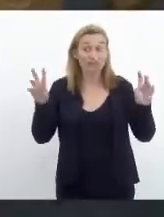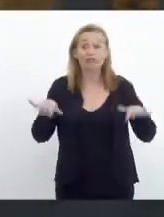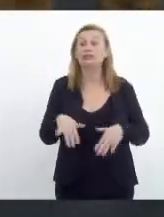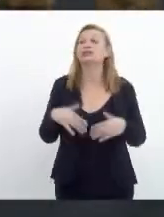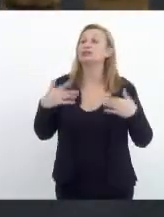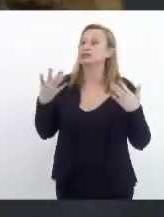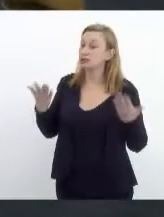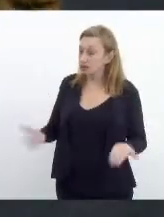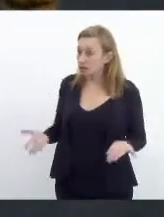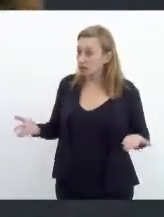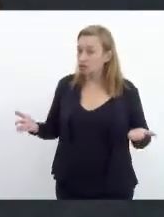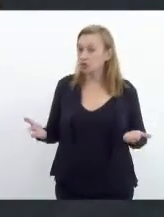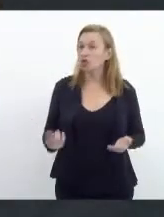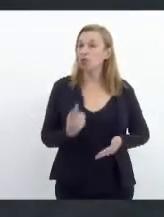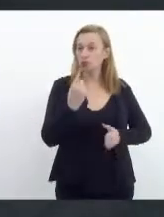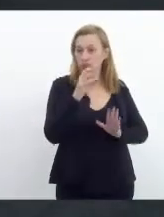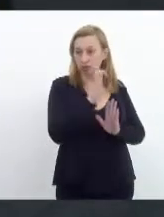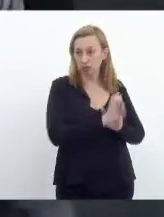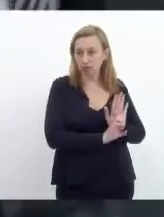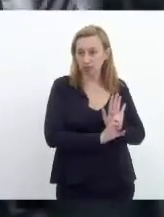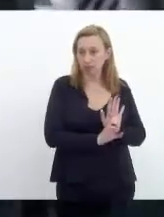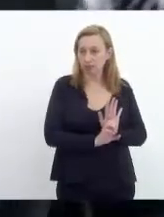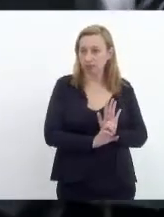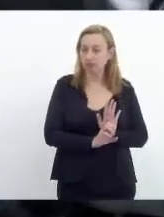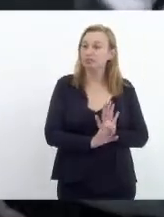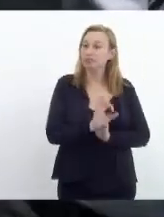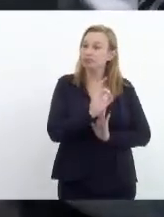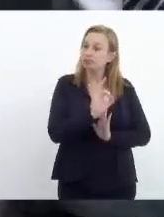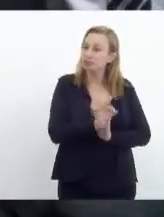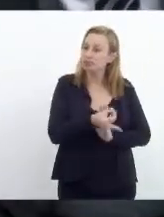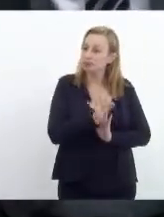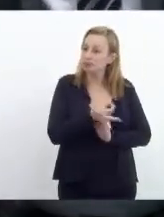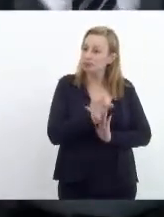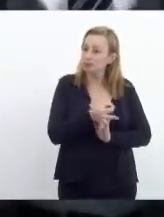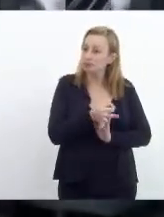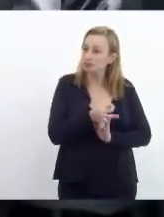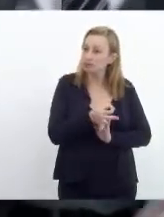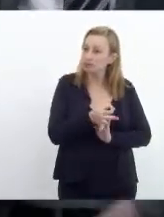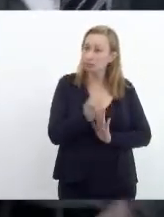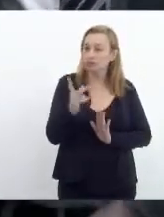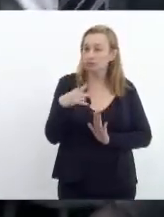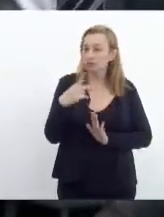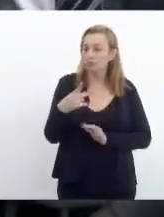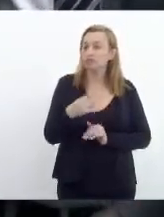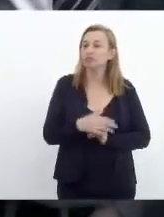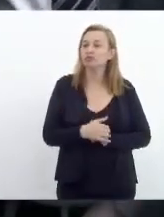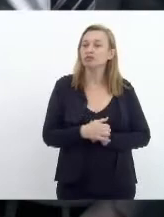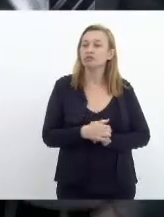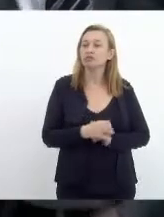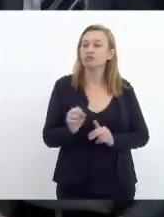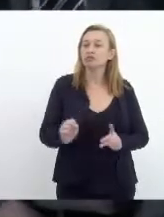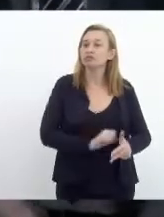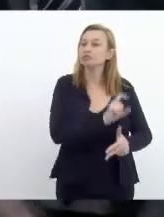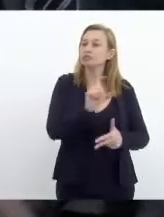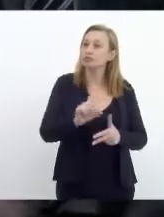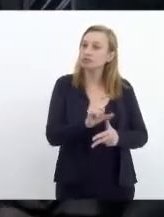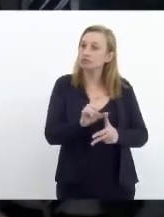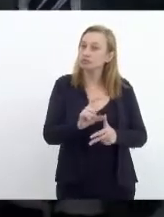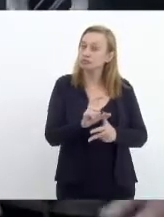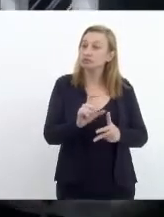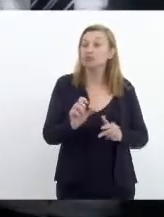Então, uma das emendas seria exatamente dizer o seguinte: o Poder